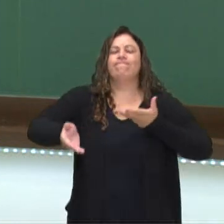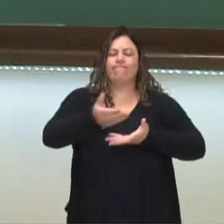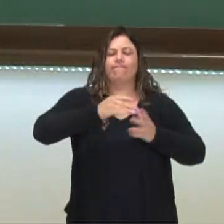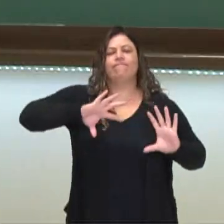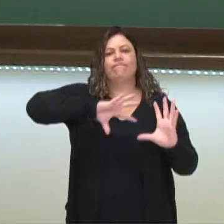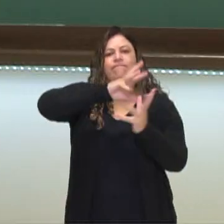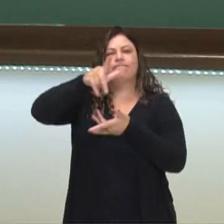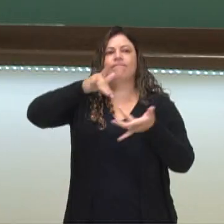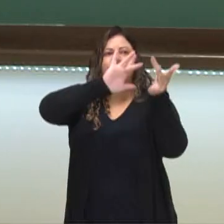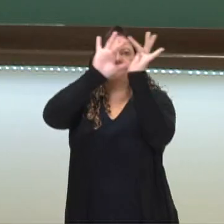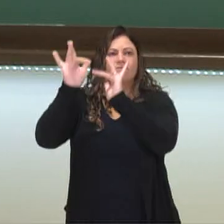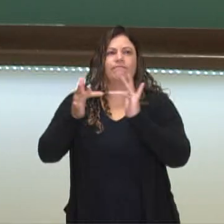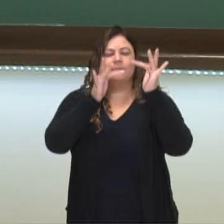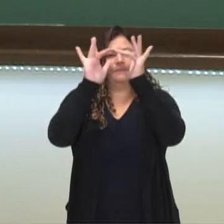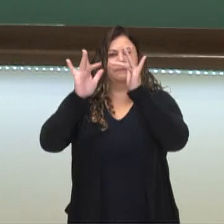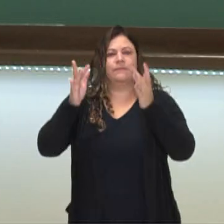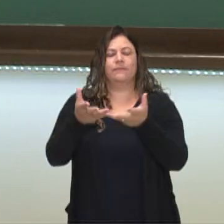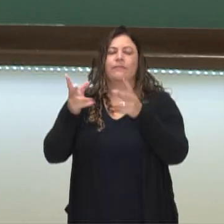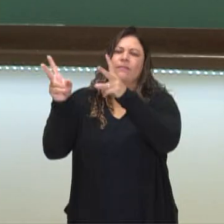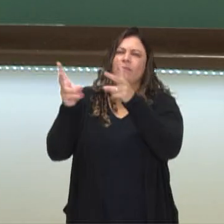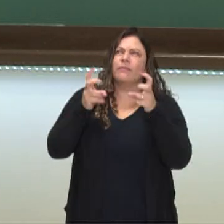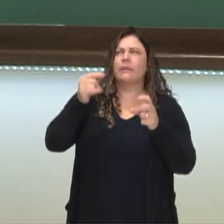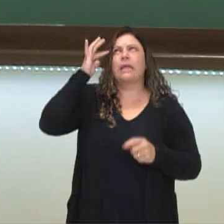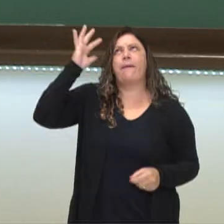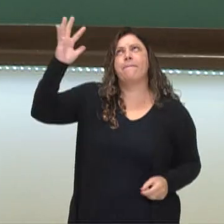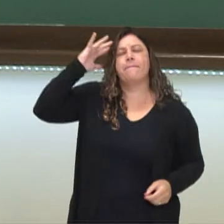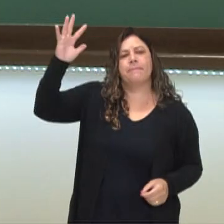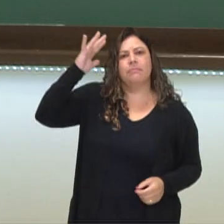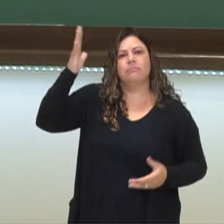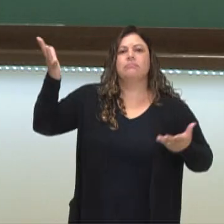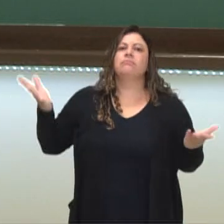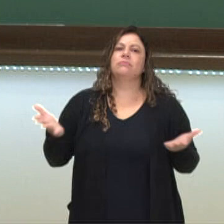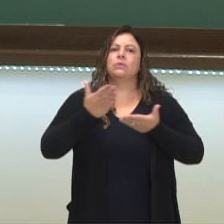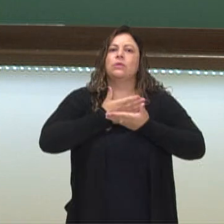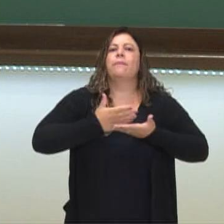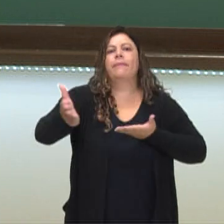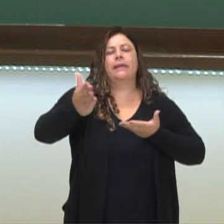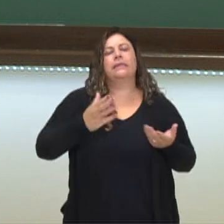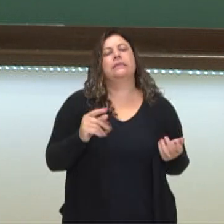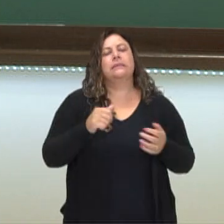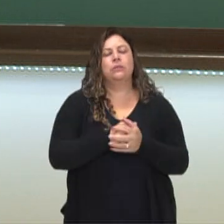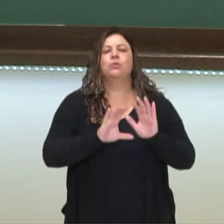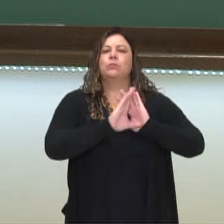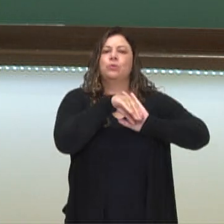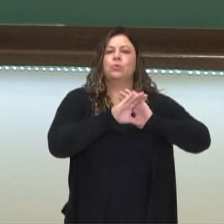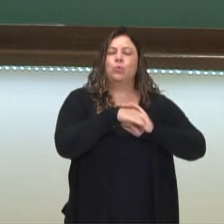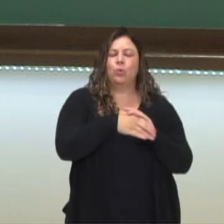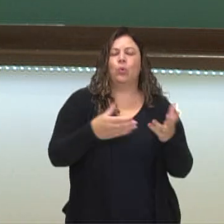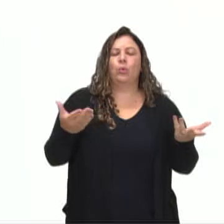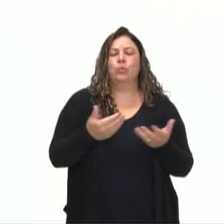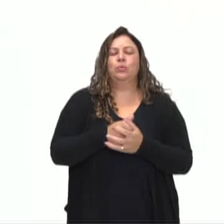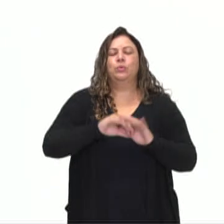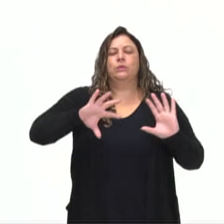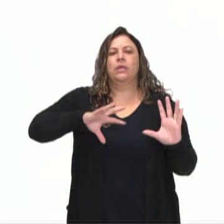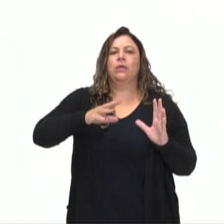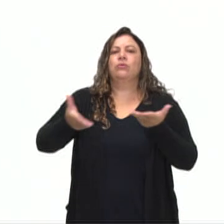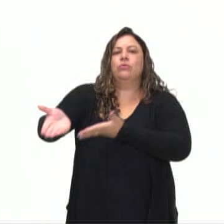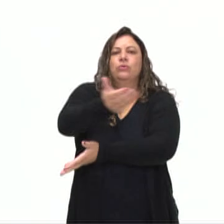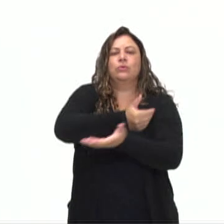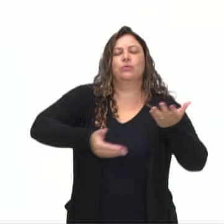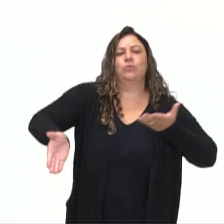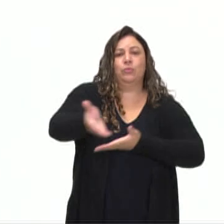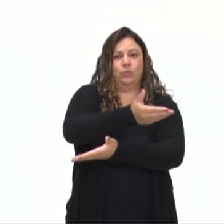E aí, quando a gente faz essa análise, a gente já parte para quê? Para o conceito de fluxos, que está